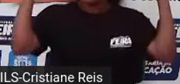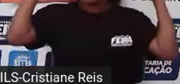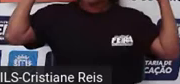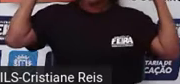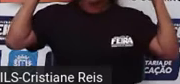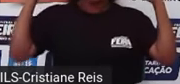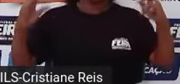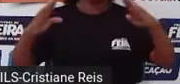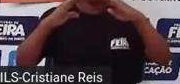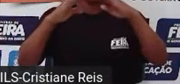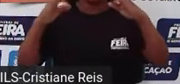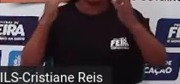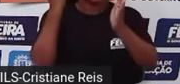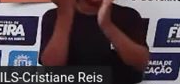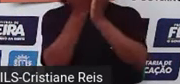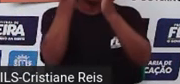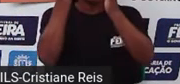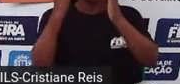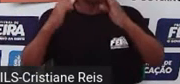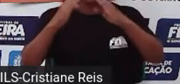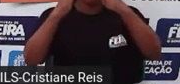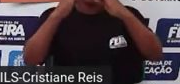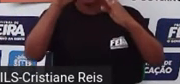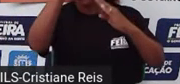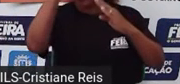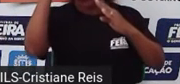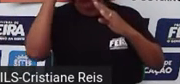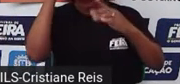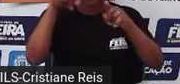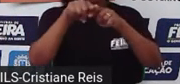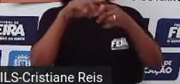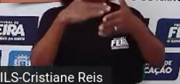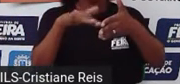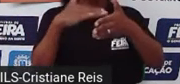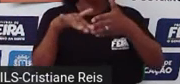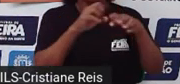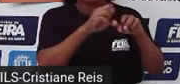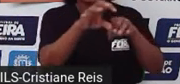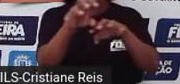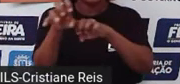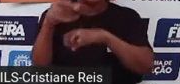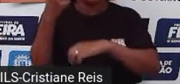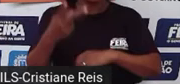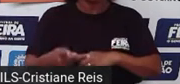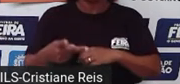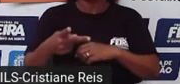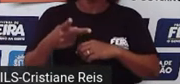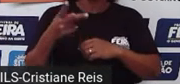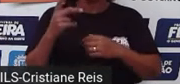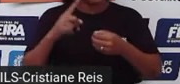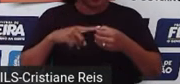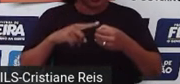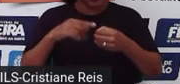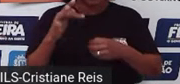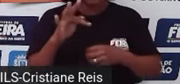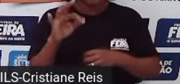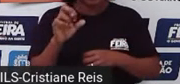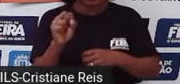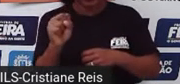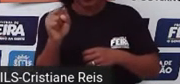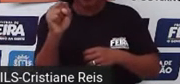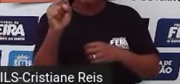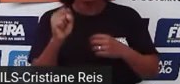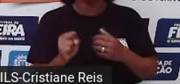né tem a logomarca da Prefeitura Municipal de Feira de Santana da Secretaria de Educação do município há frases caminhos da educação